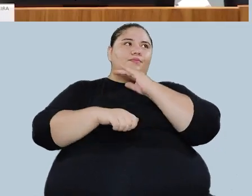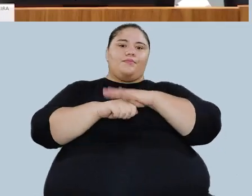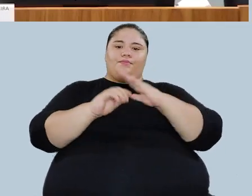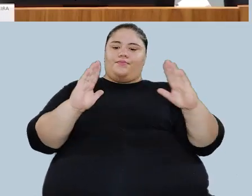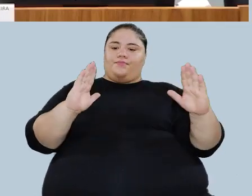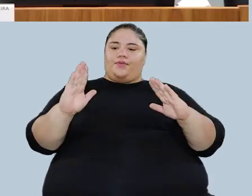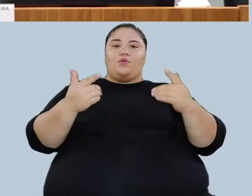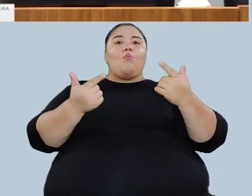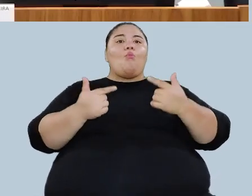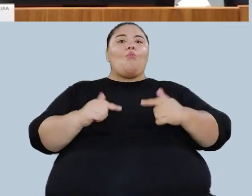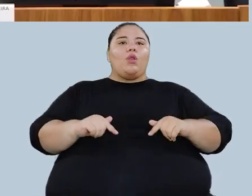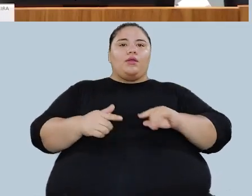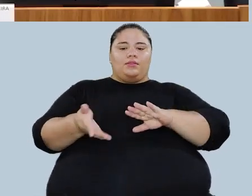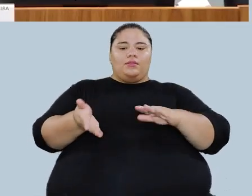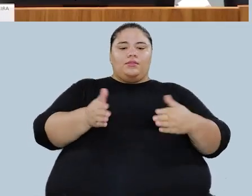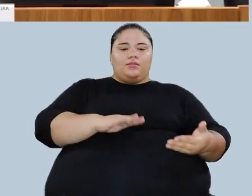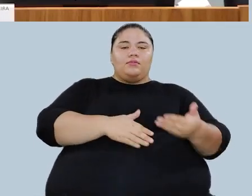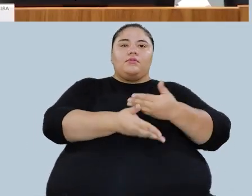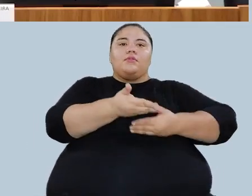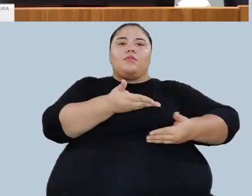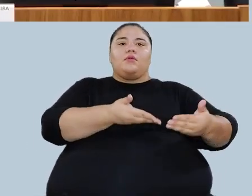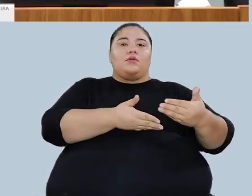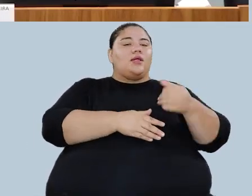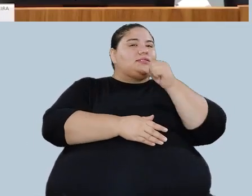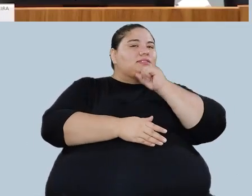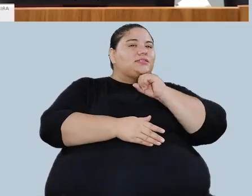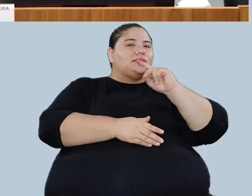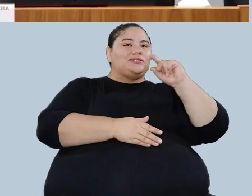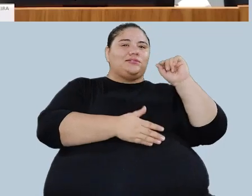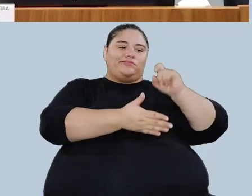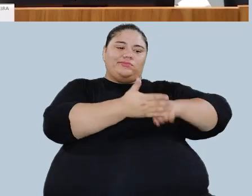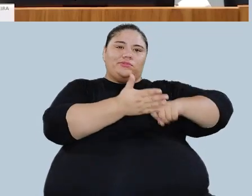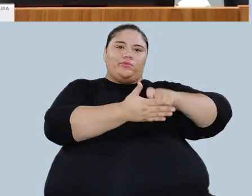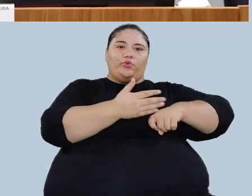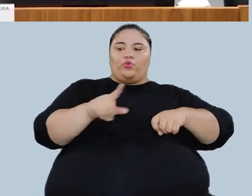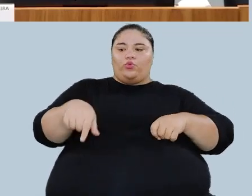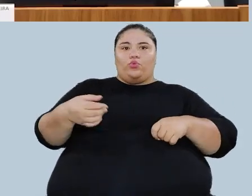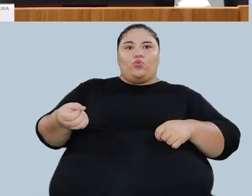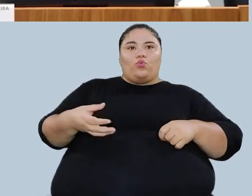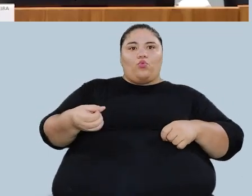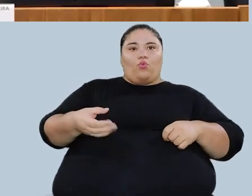período, né, de transição entre os novos e os velhos tributos.